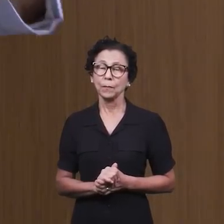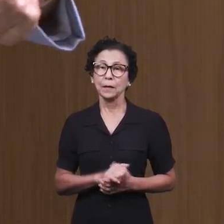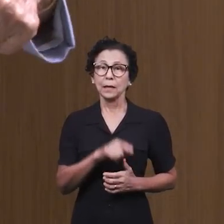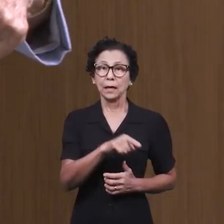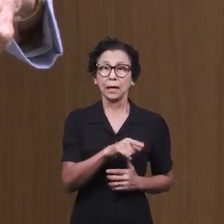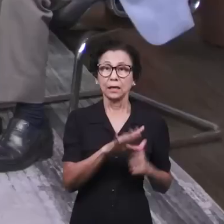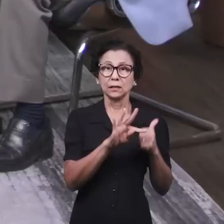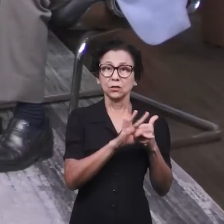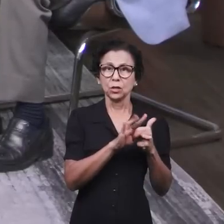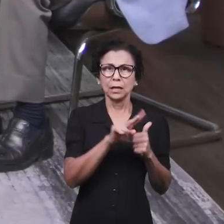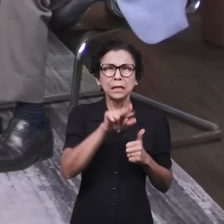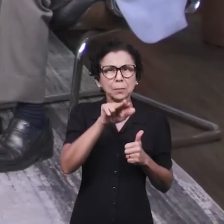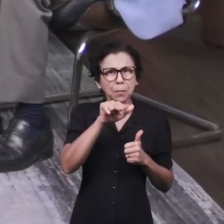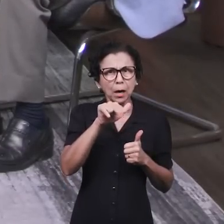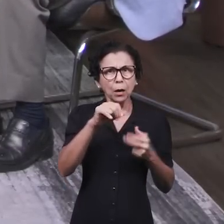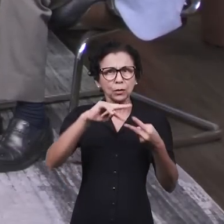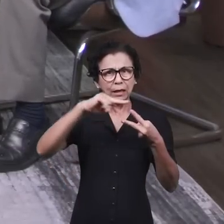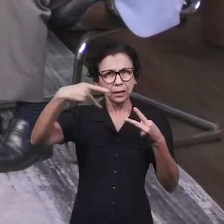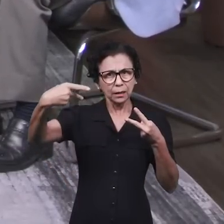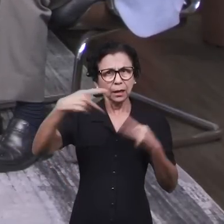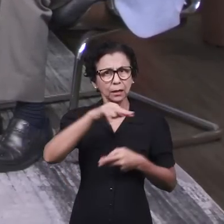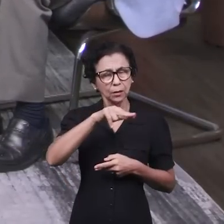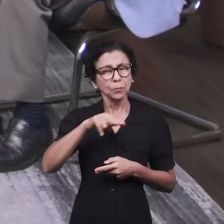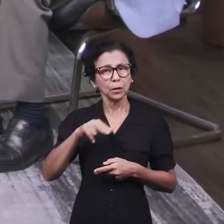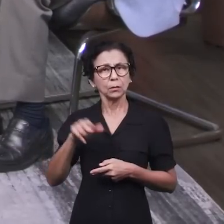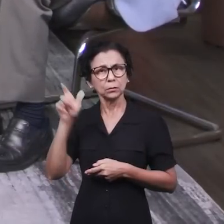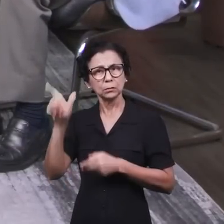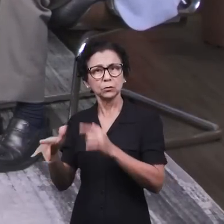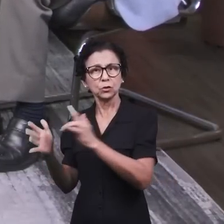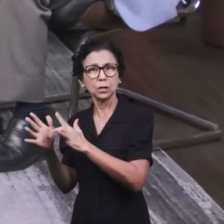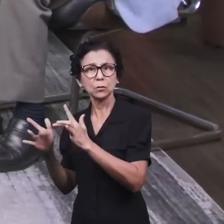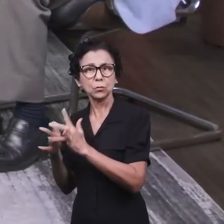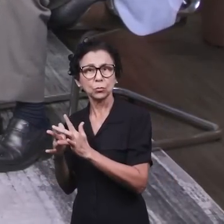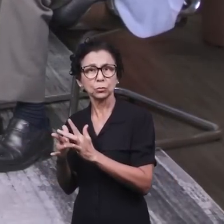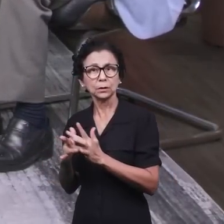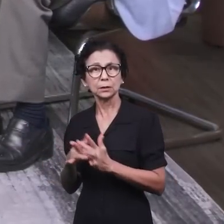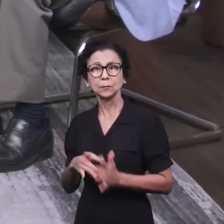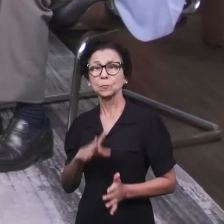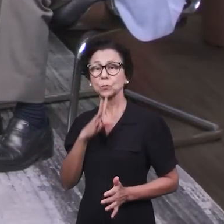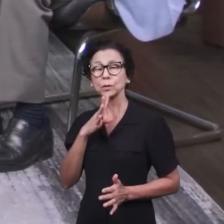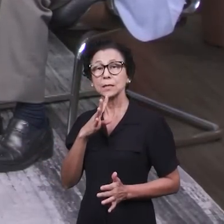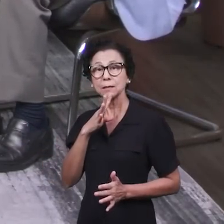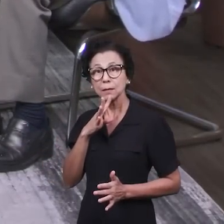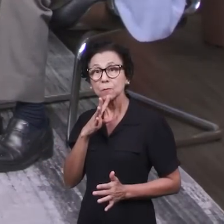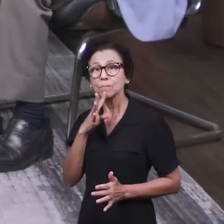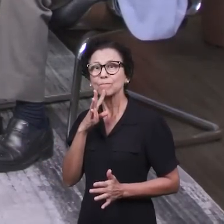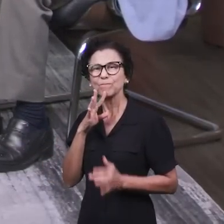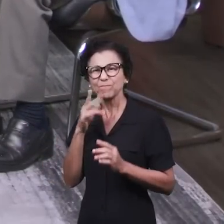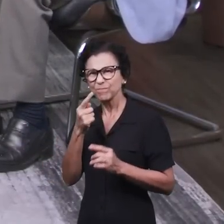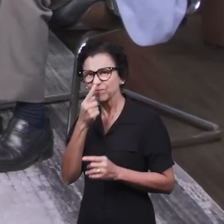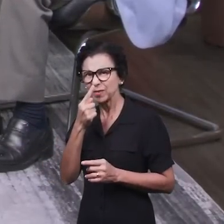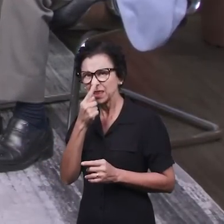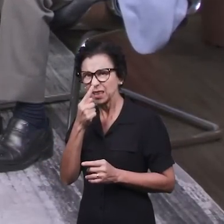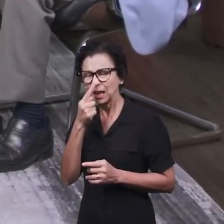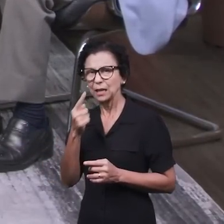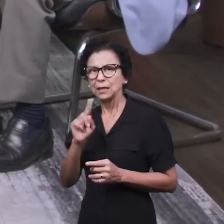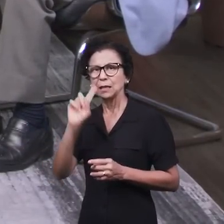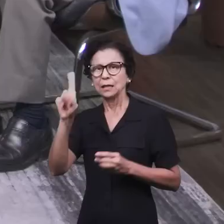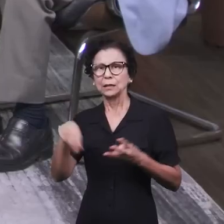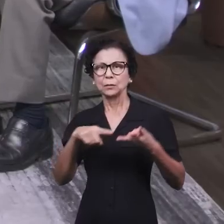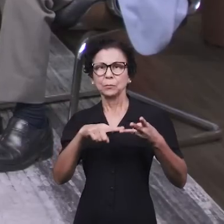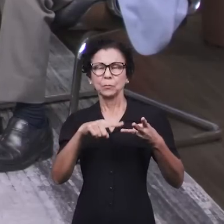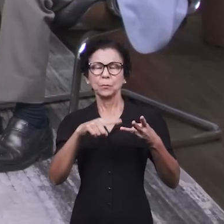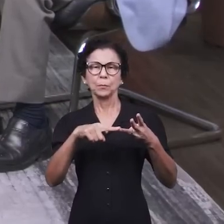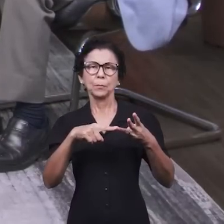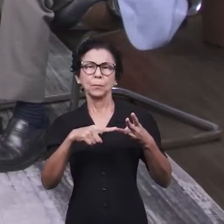de perto. Que ele era irmão de Jesus. E Jesus é a palavra. Então, depois